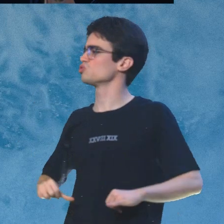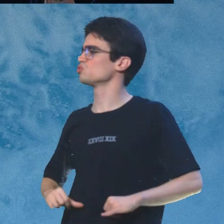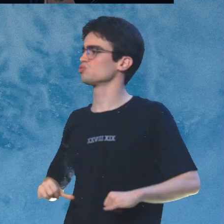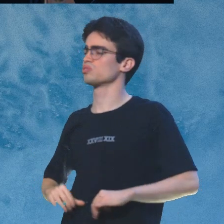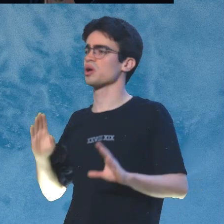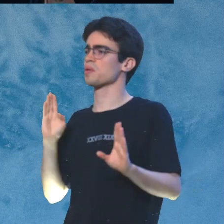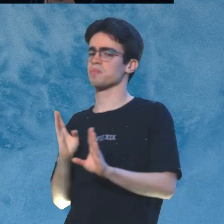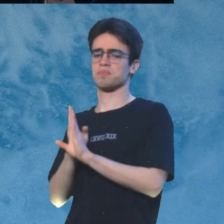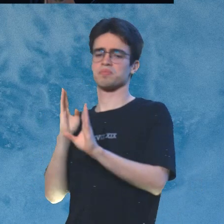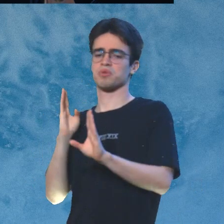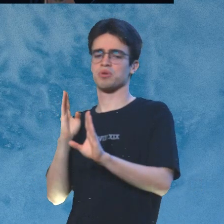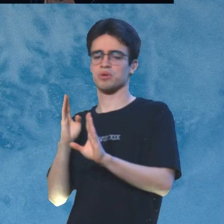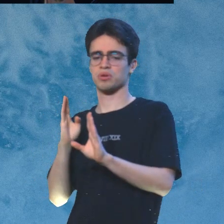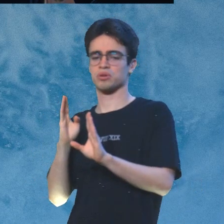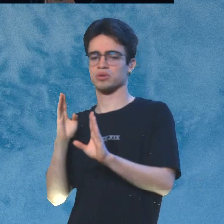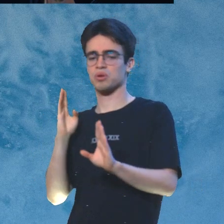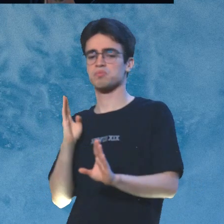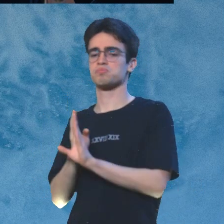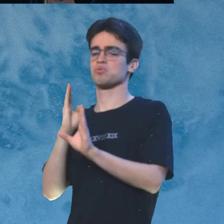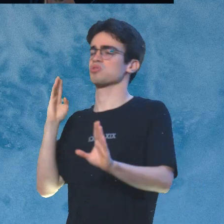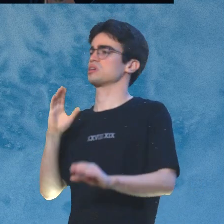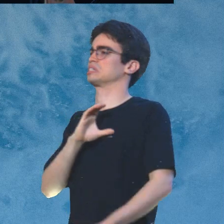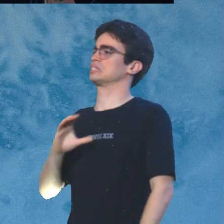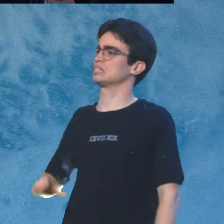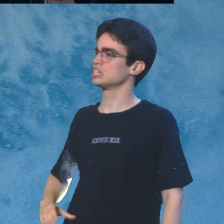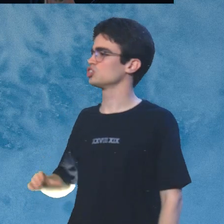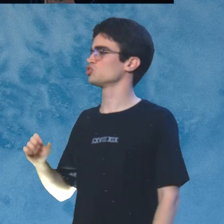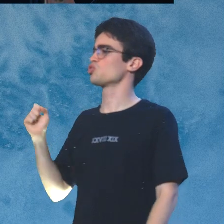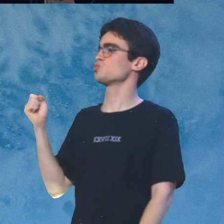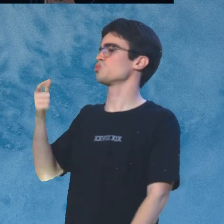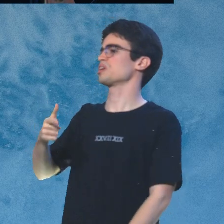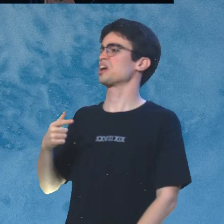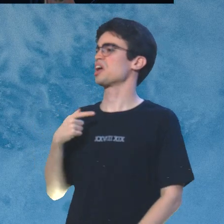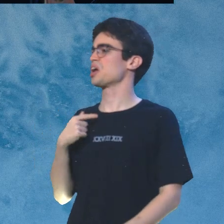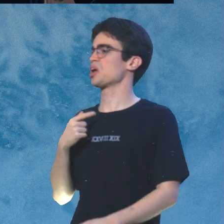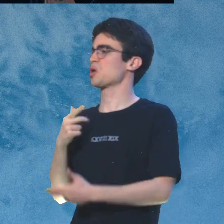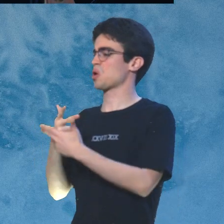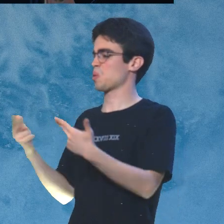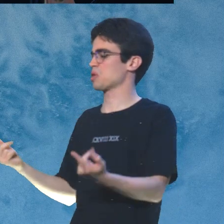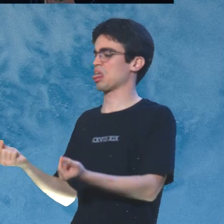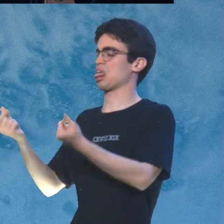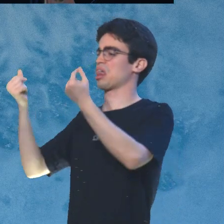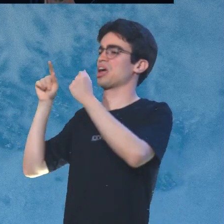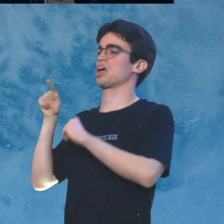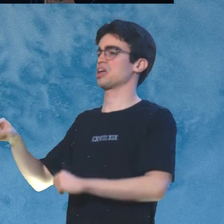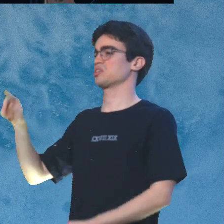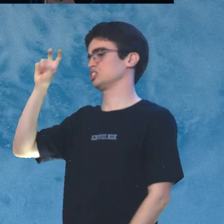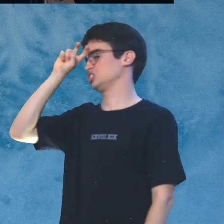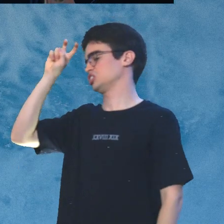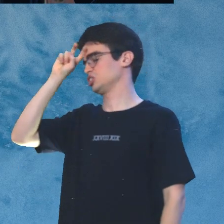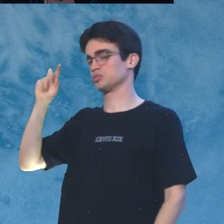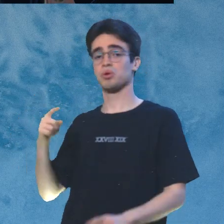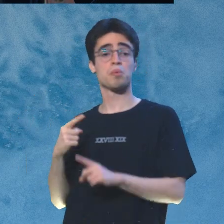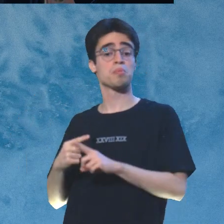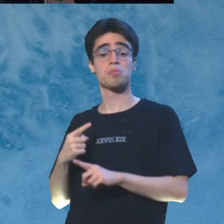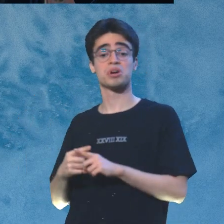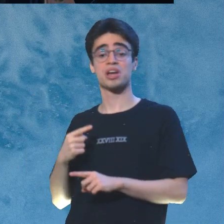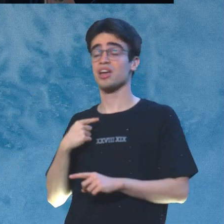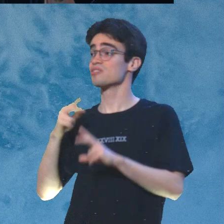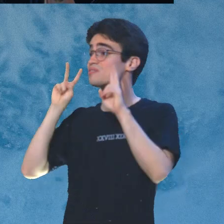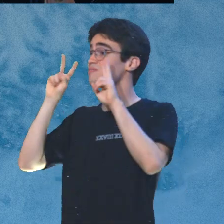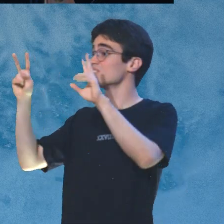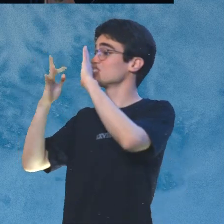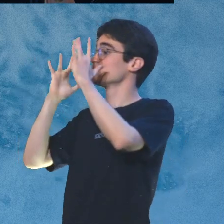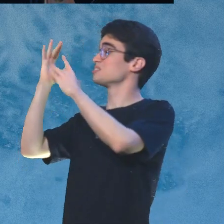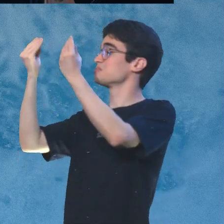Cristo do que possuir os tesouros do Egito, pois tinham em vista sua grande